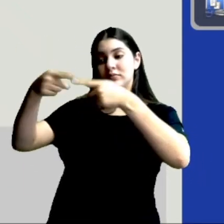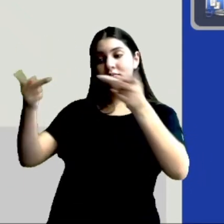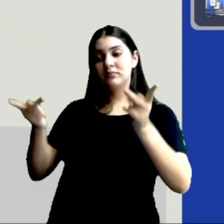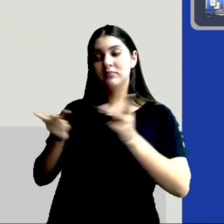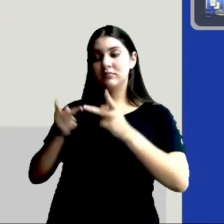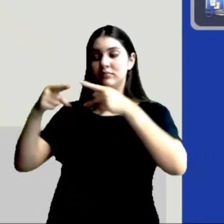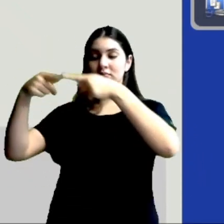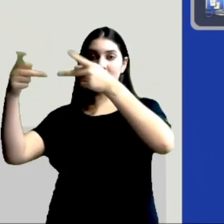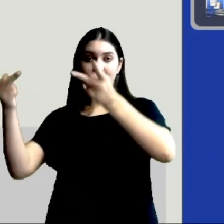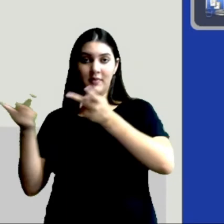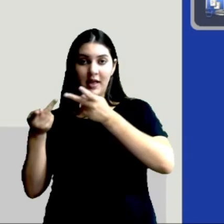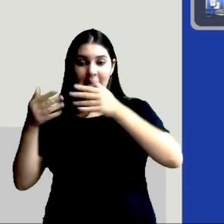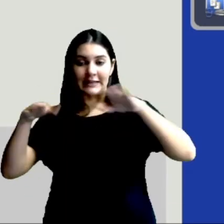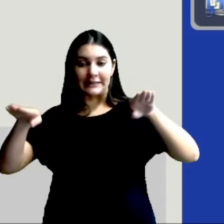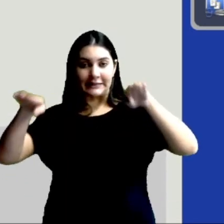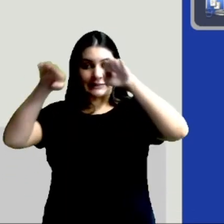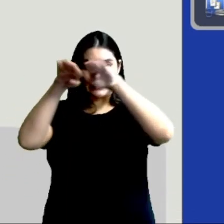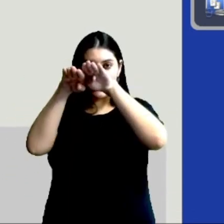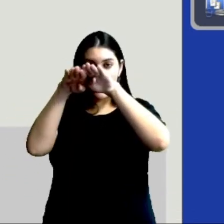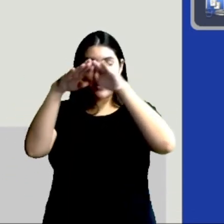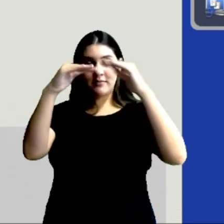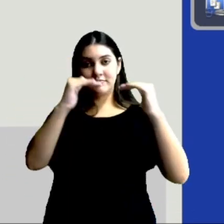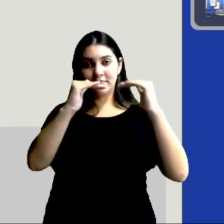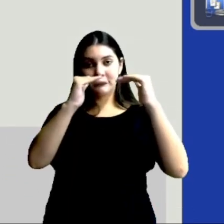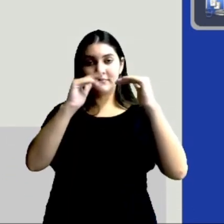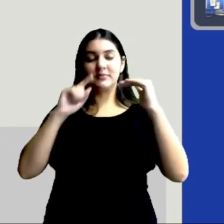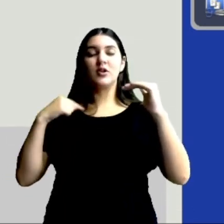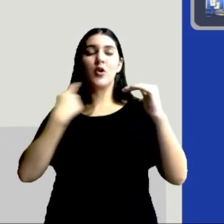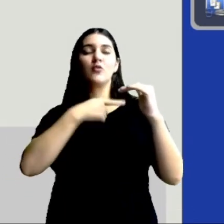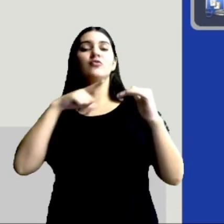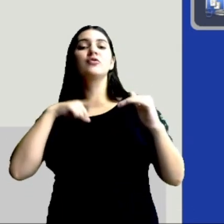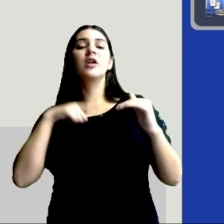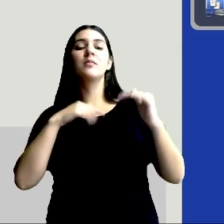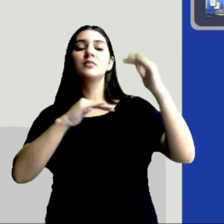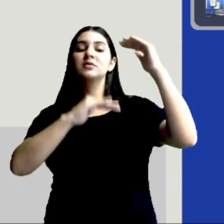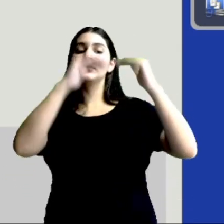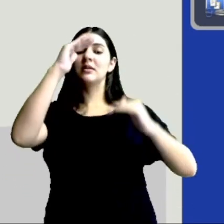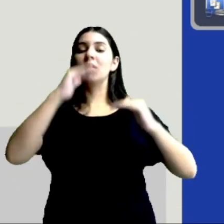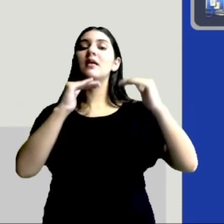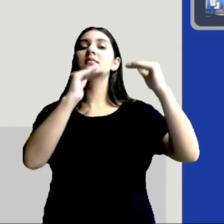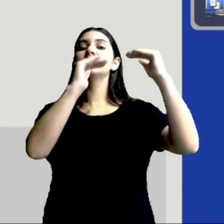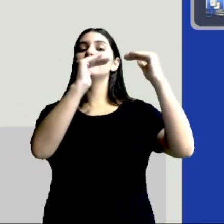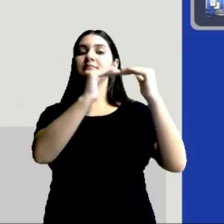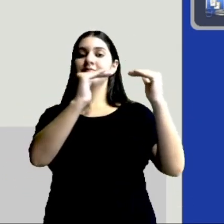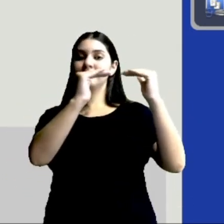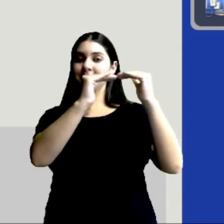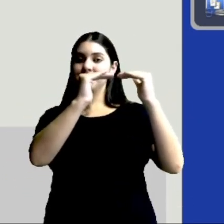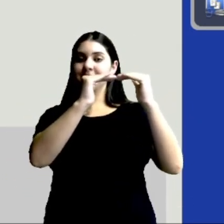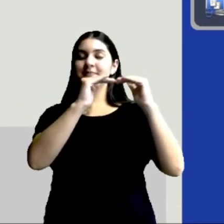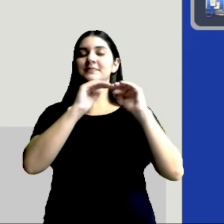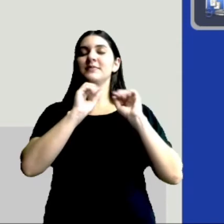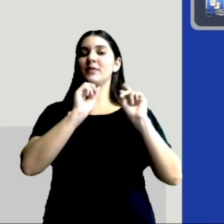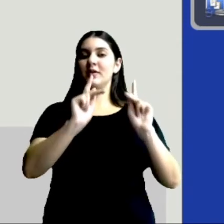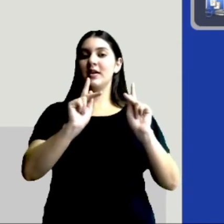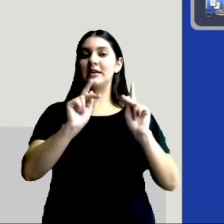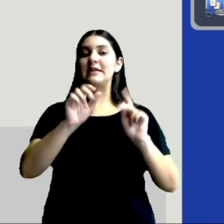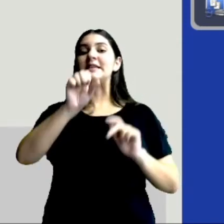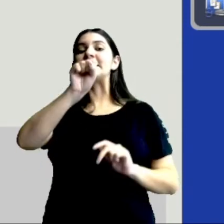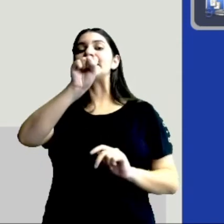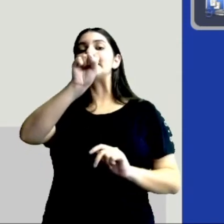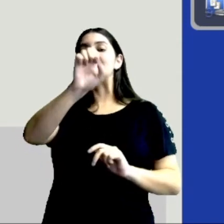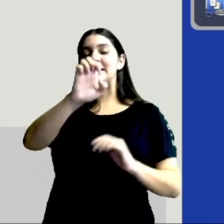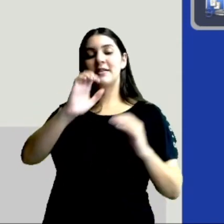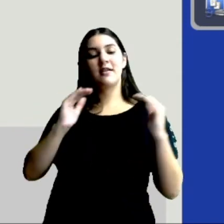nível? Então, nós temos uma balança em equilíbrio. Muito bem. Se está